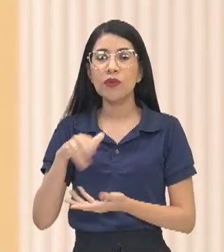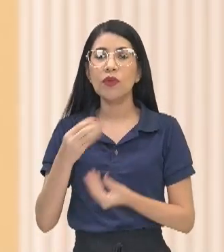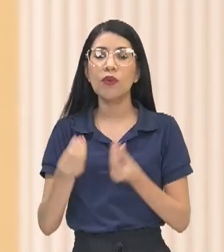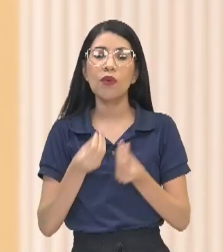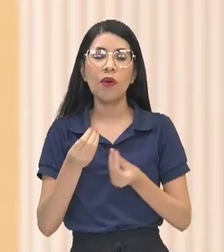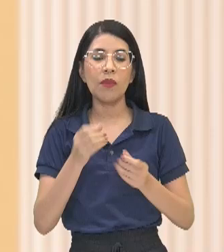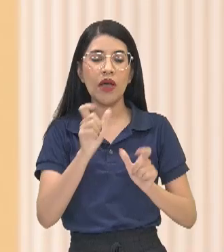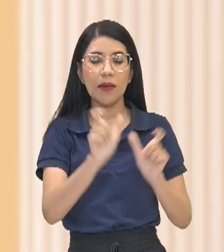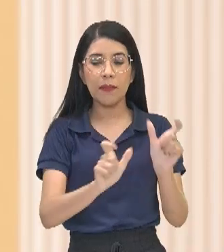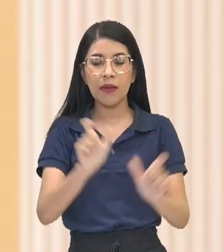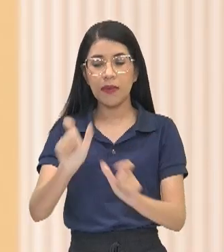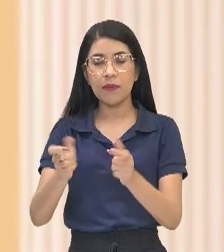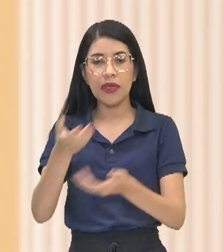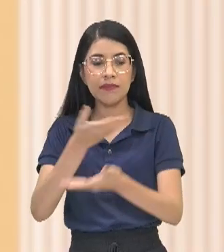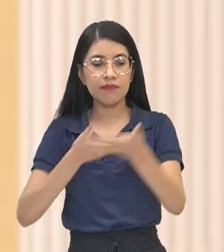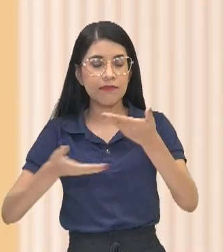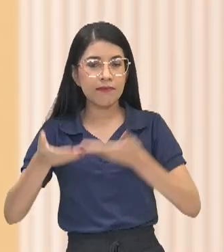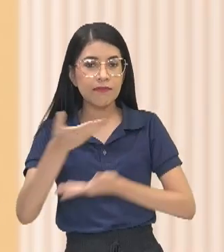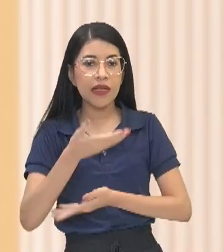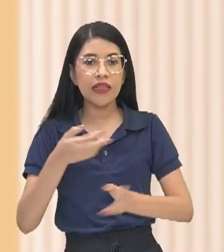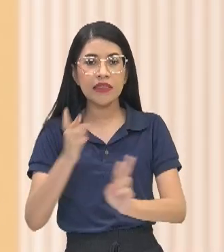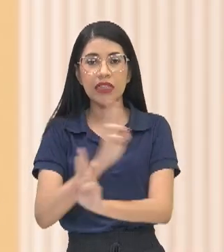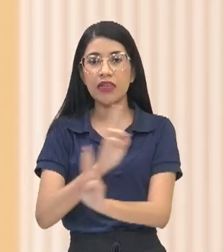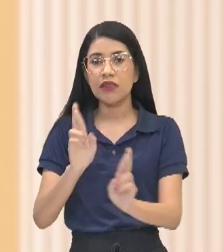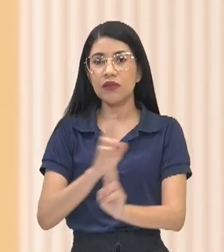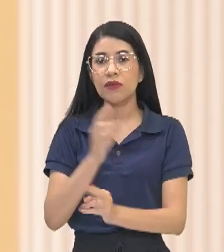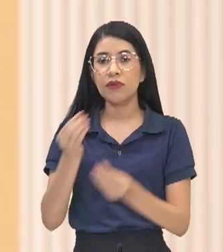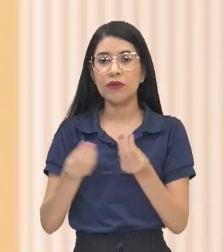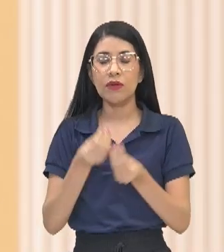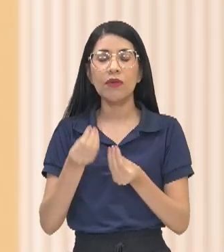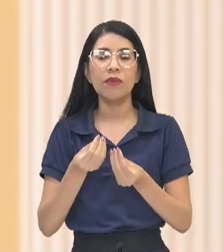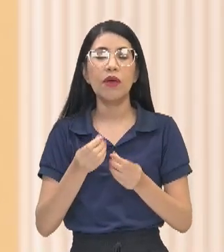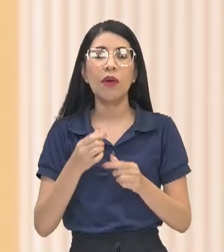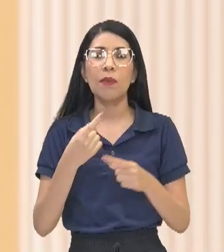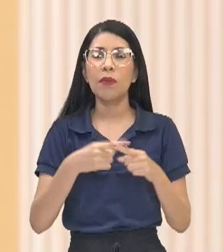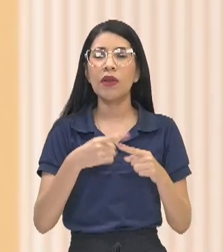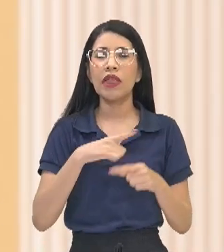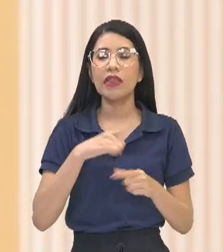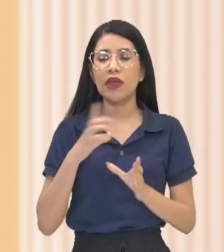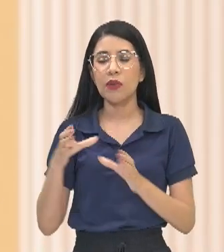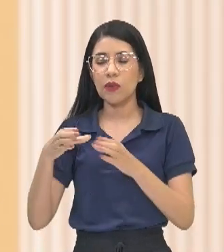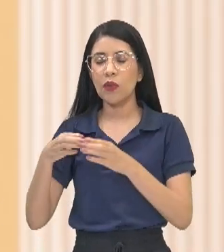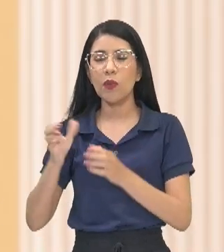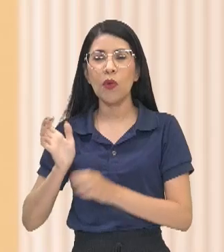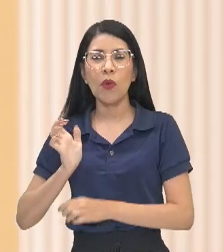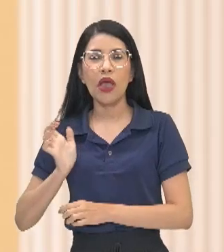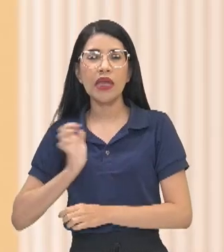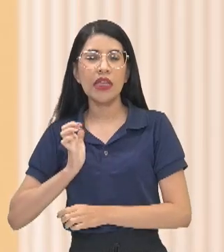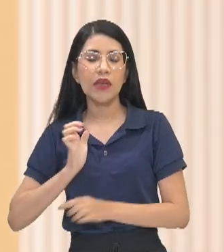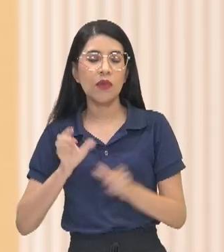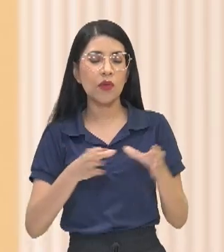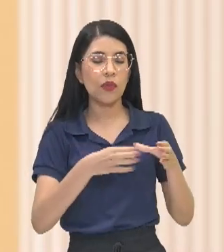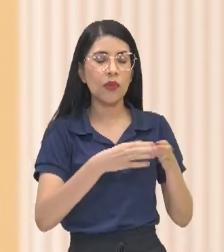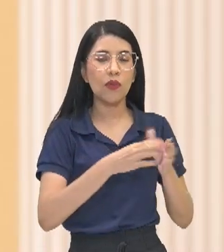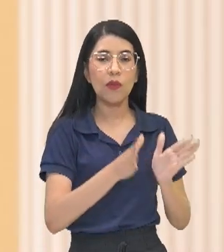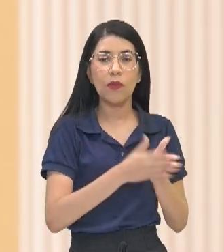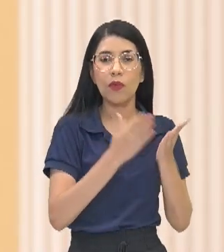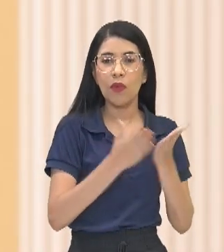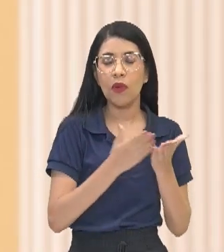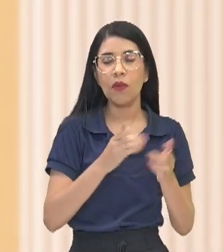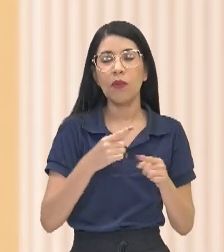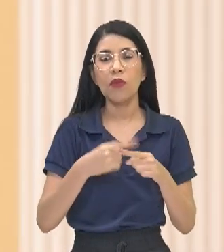se relacionam, por que existem pessoas pobres, por que existe a riqueza, por que